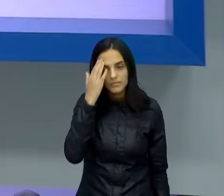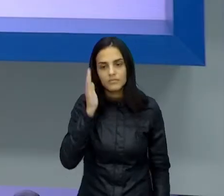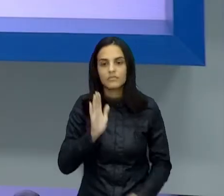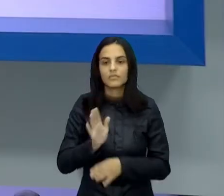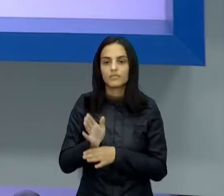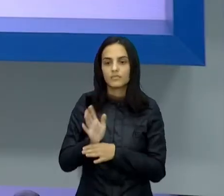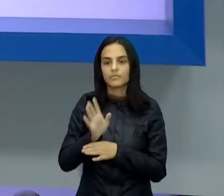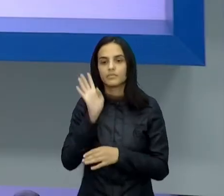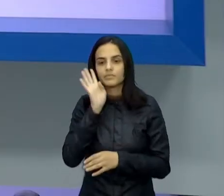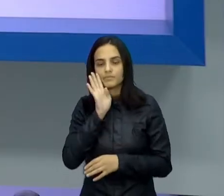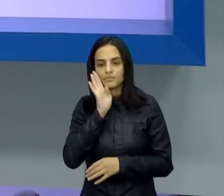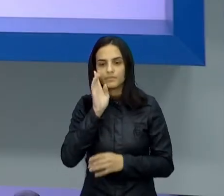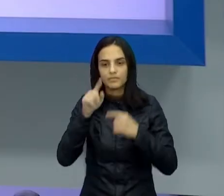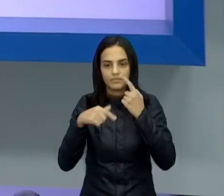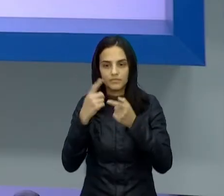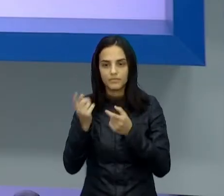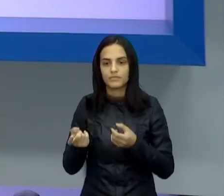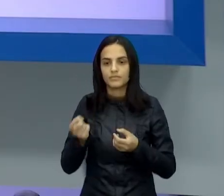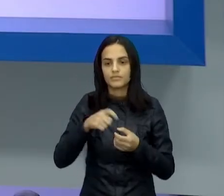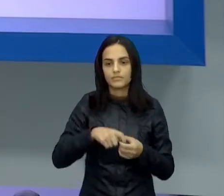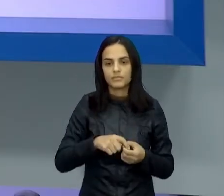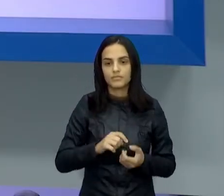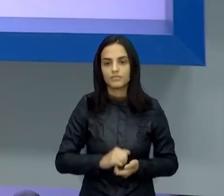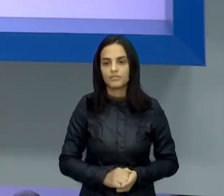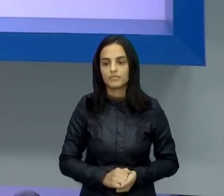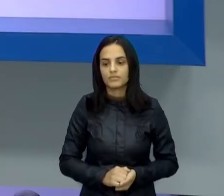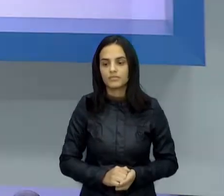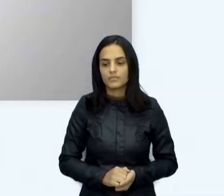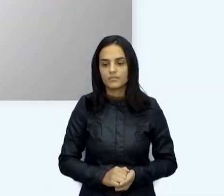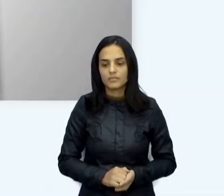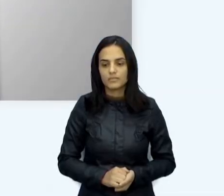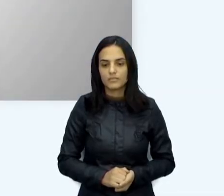muito legal e aí daqui a pouco nós voltamos.